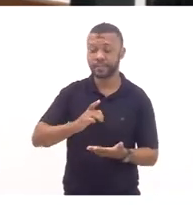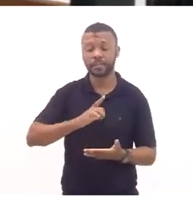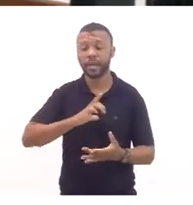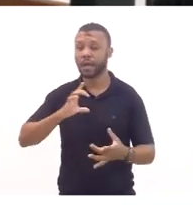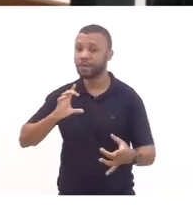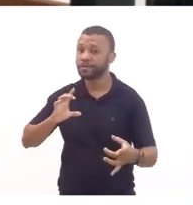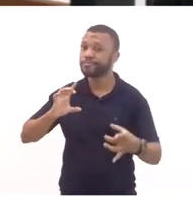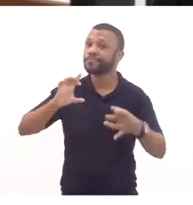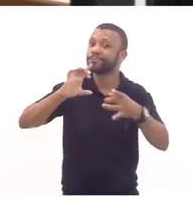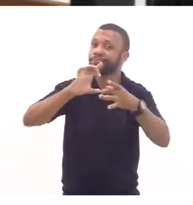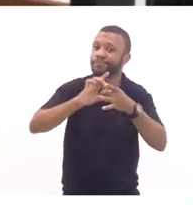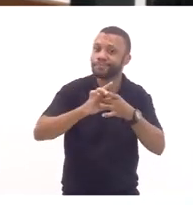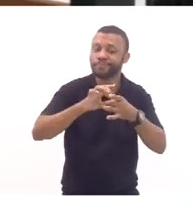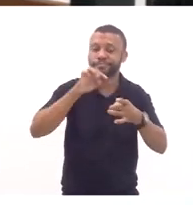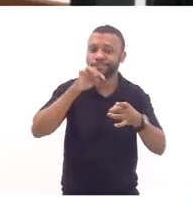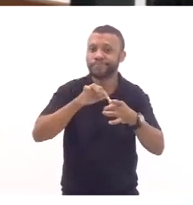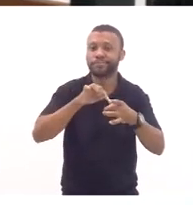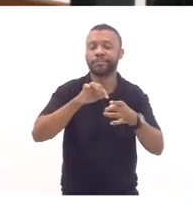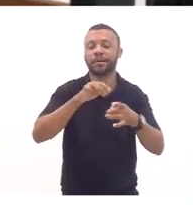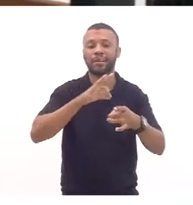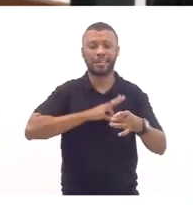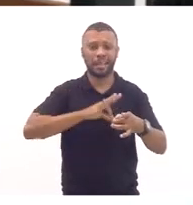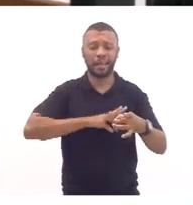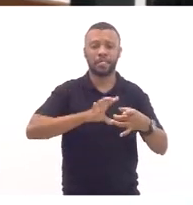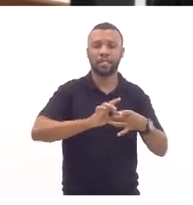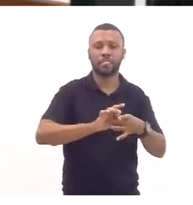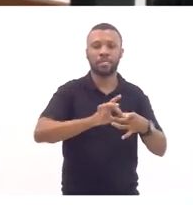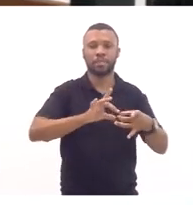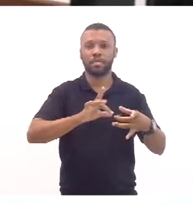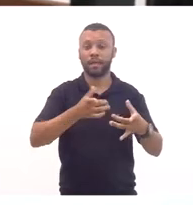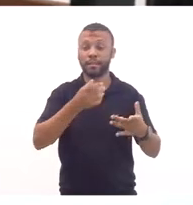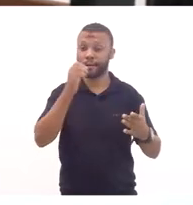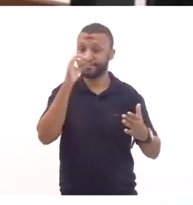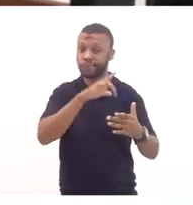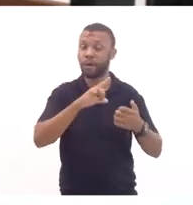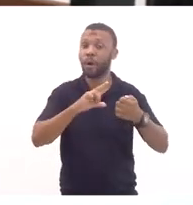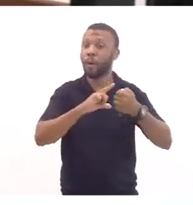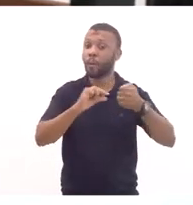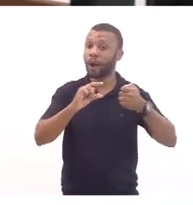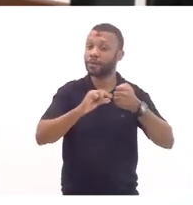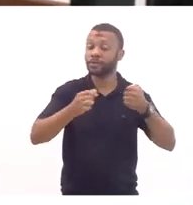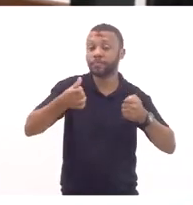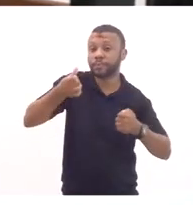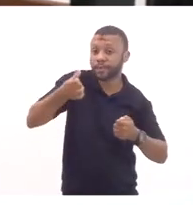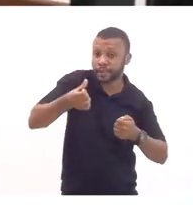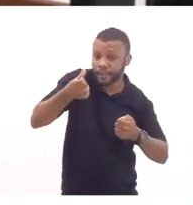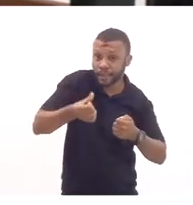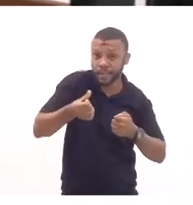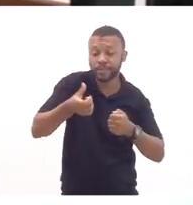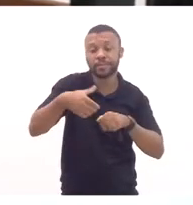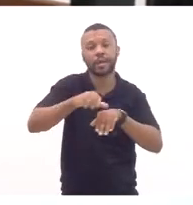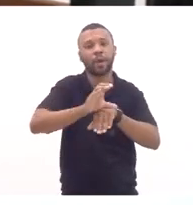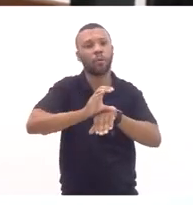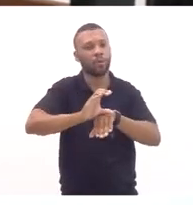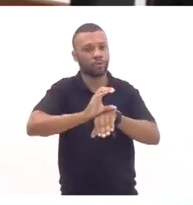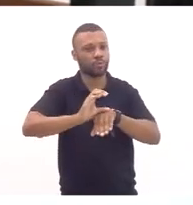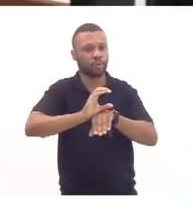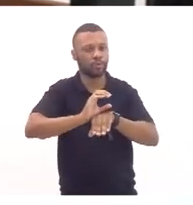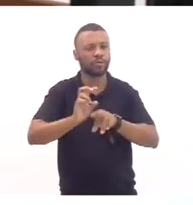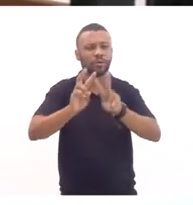totalmente desvinculado ao artigo 6 da nossa Constituição, dos